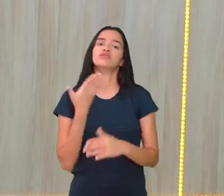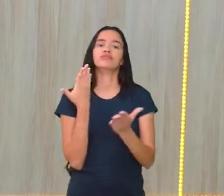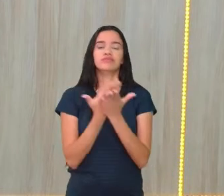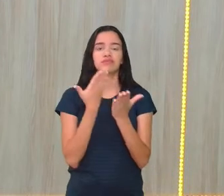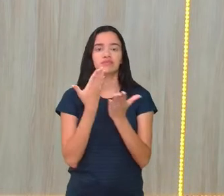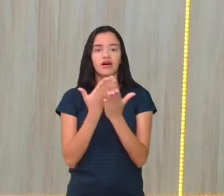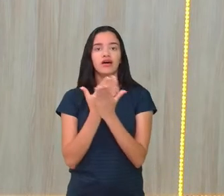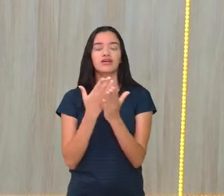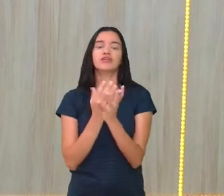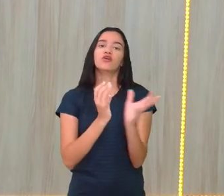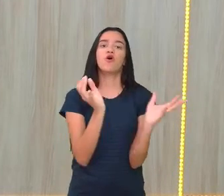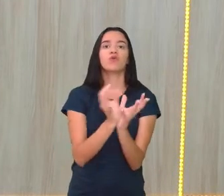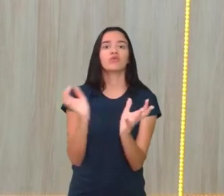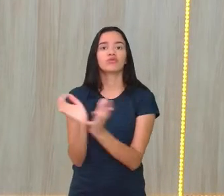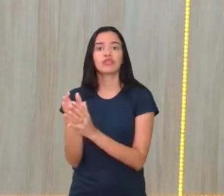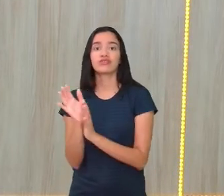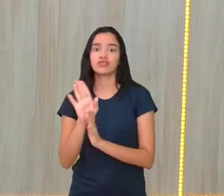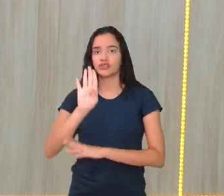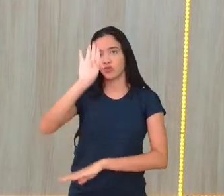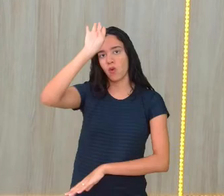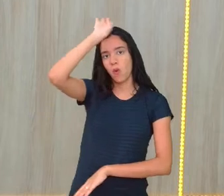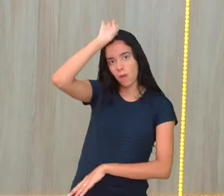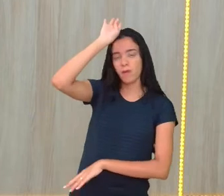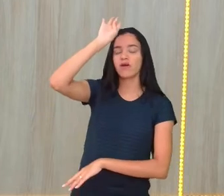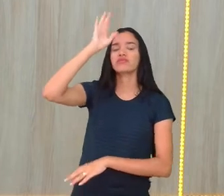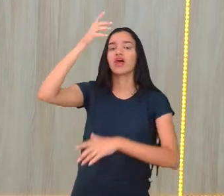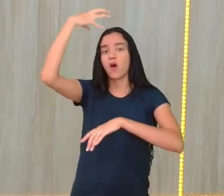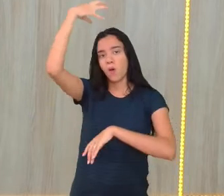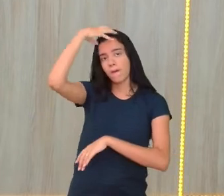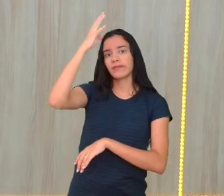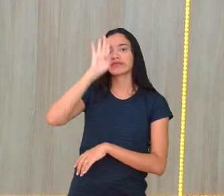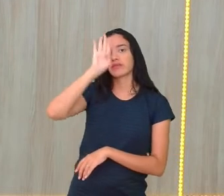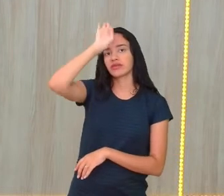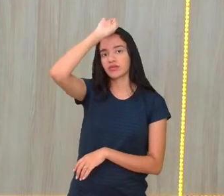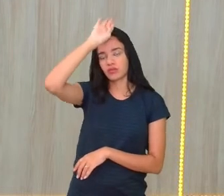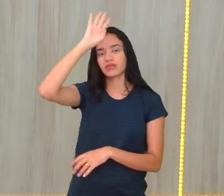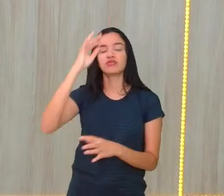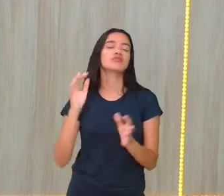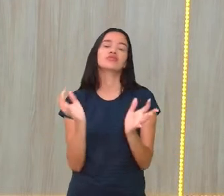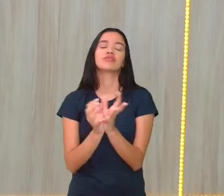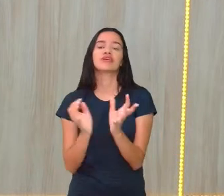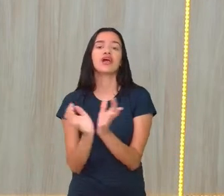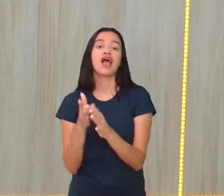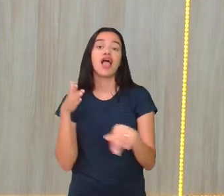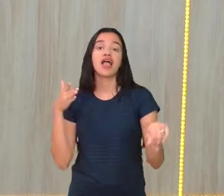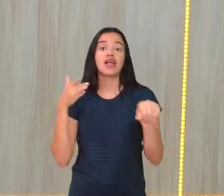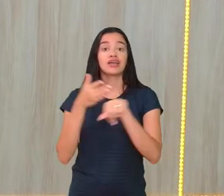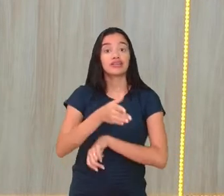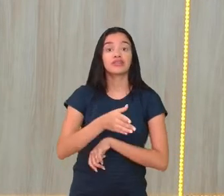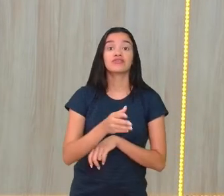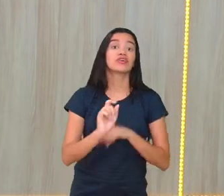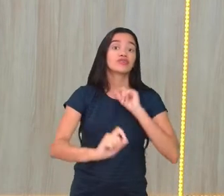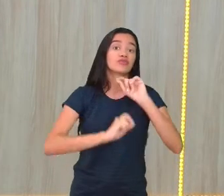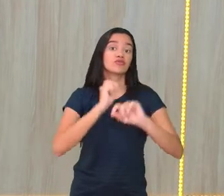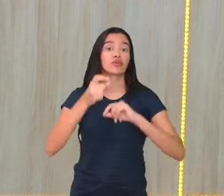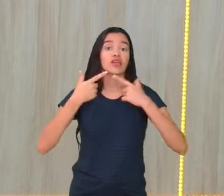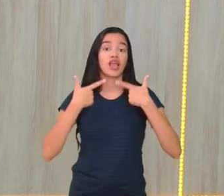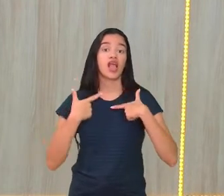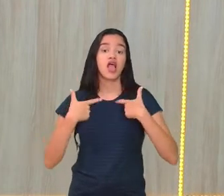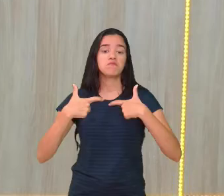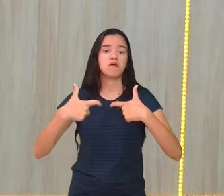estudar a civilização romana, né? O Império Romano, né, a civilização romana, ela entrou em guerra com Cartago,